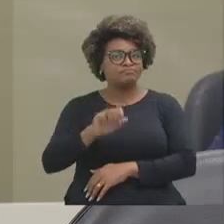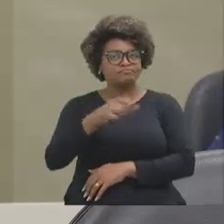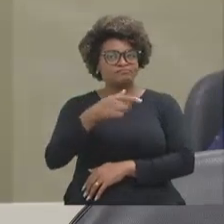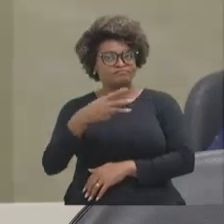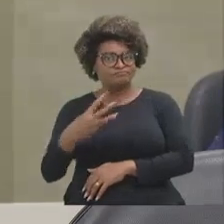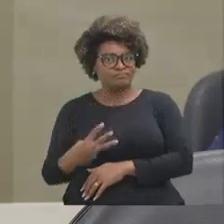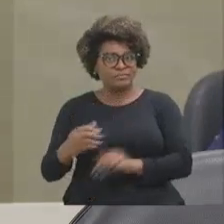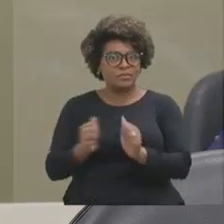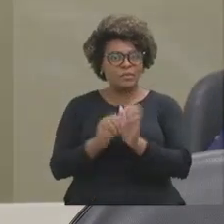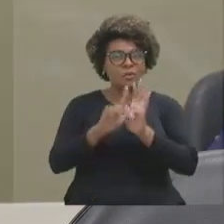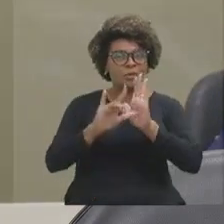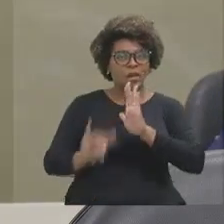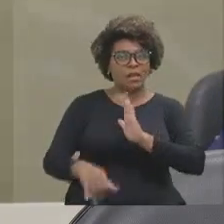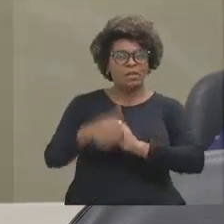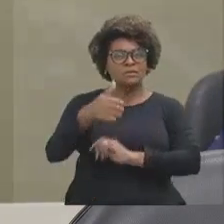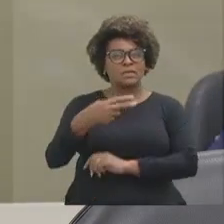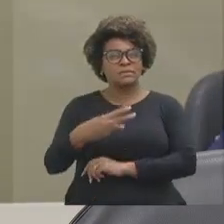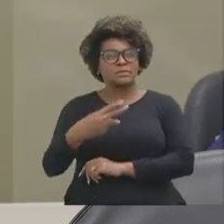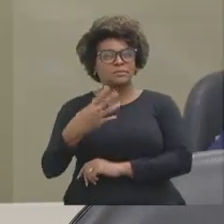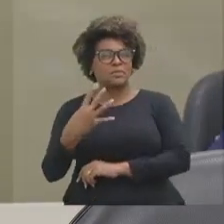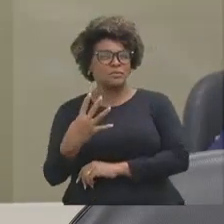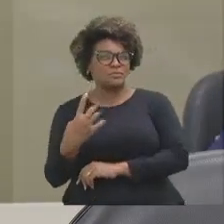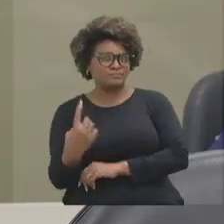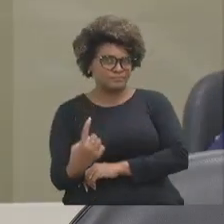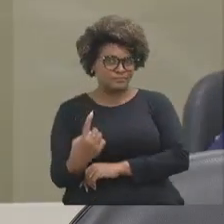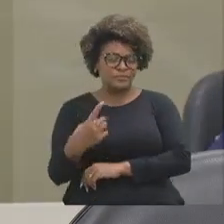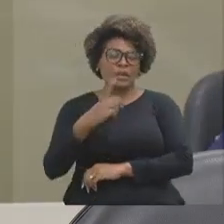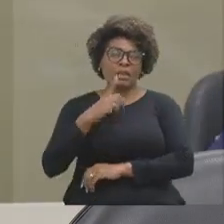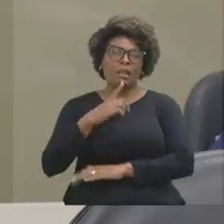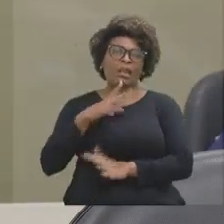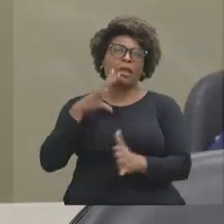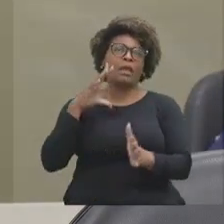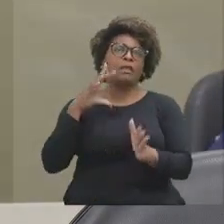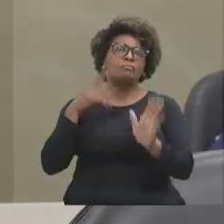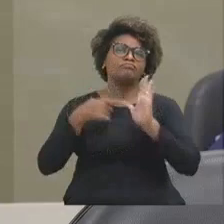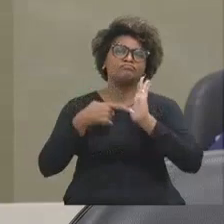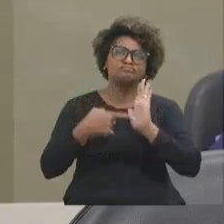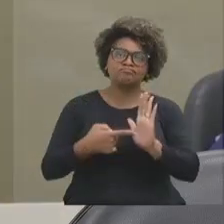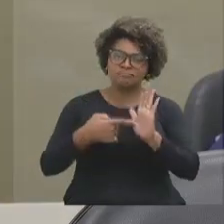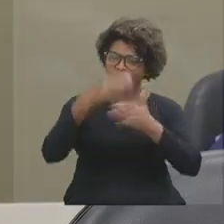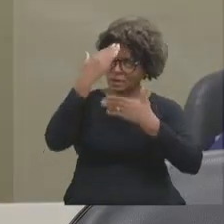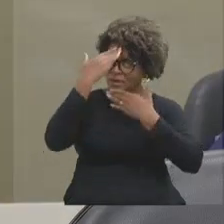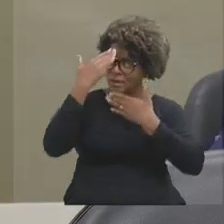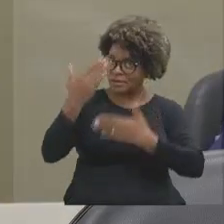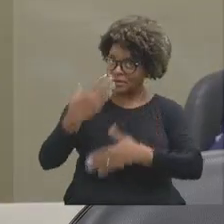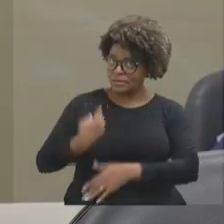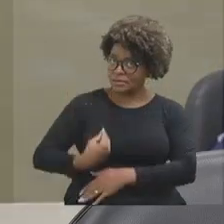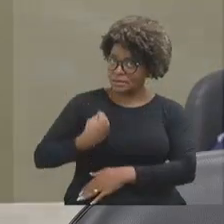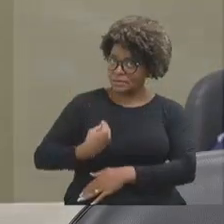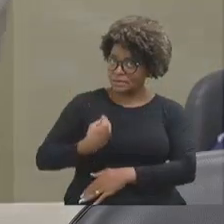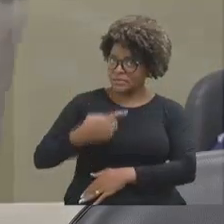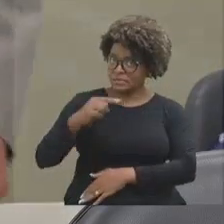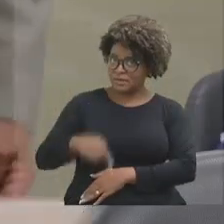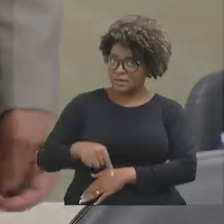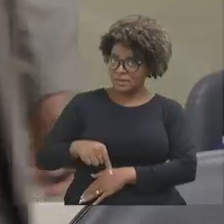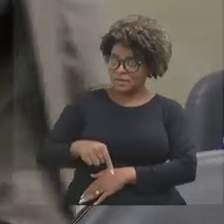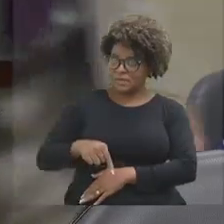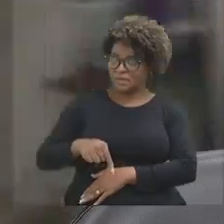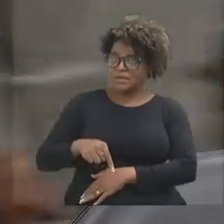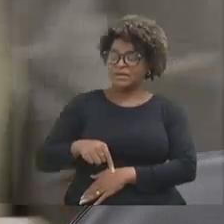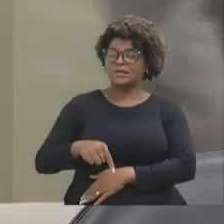número 141 a presença registra e agradece a presença do Senhor Fábio vai querer Vitor